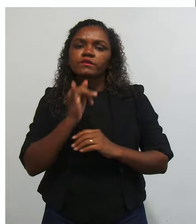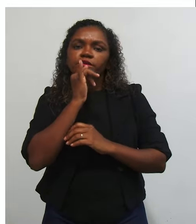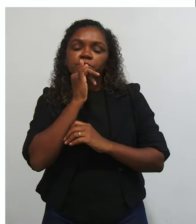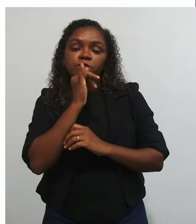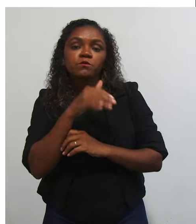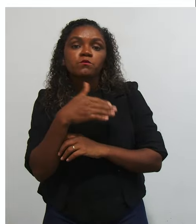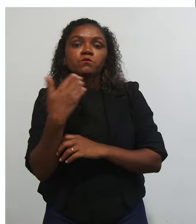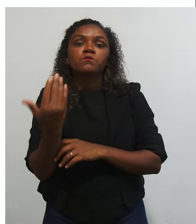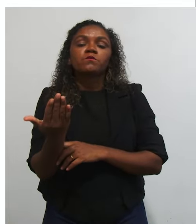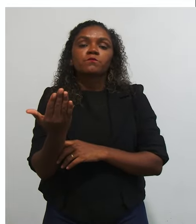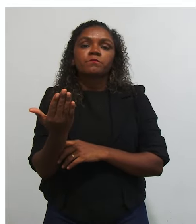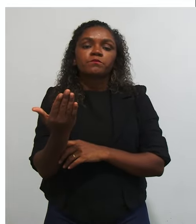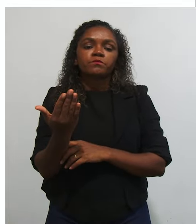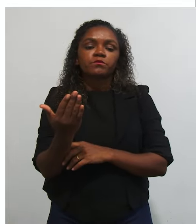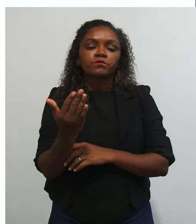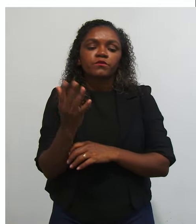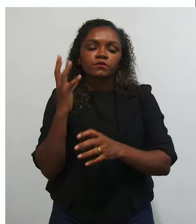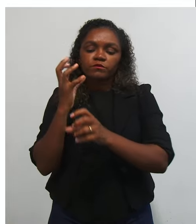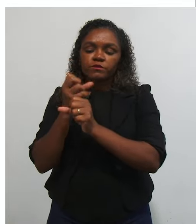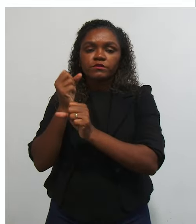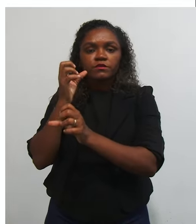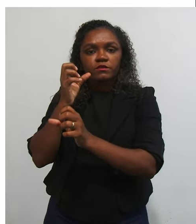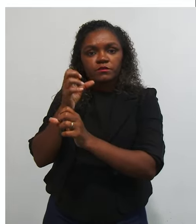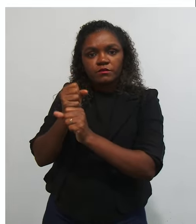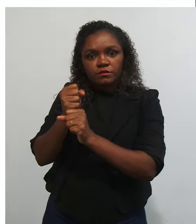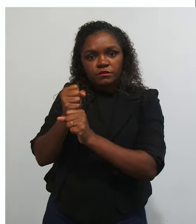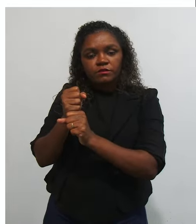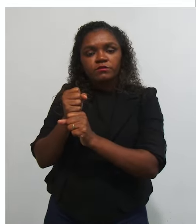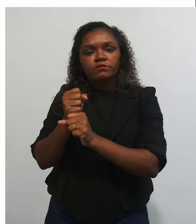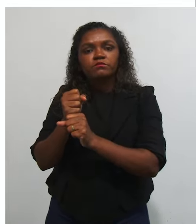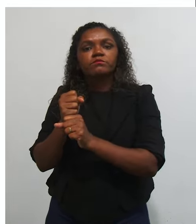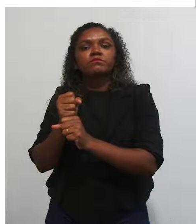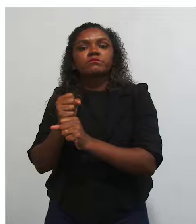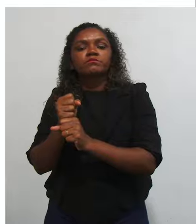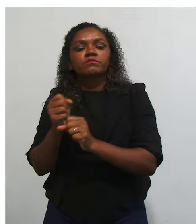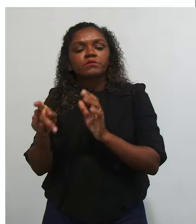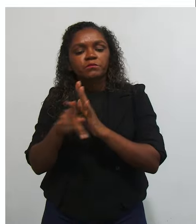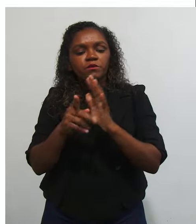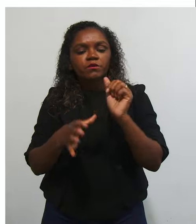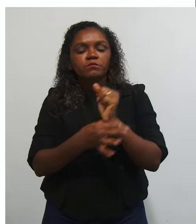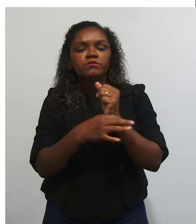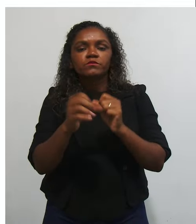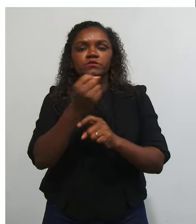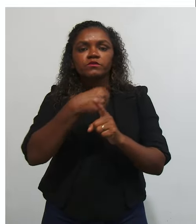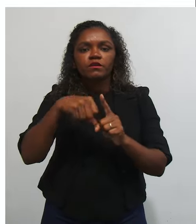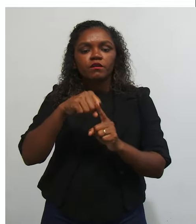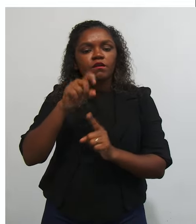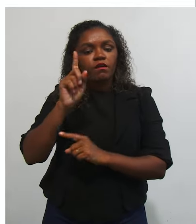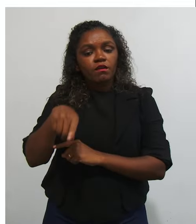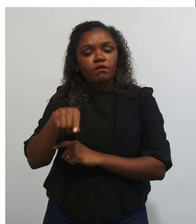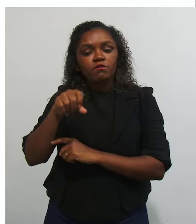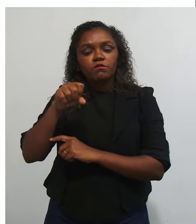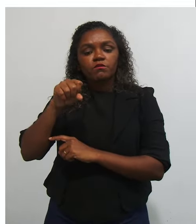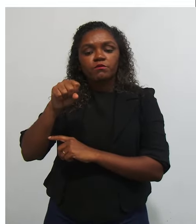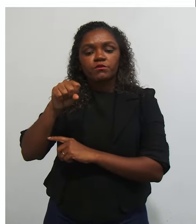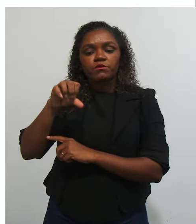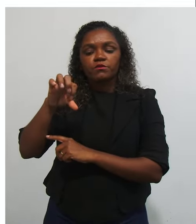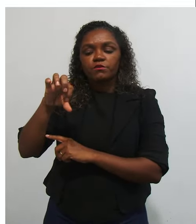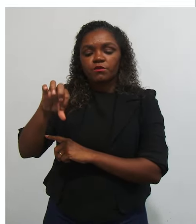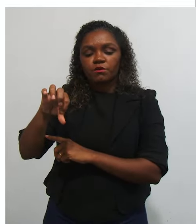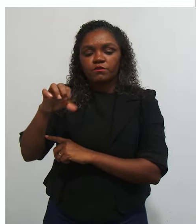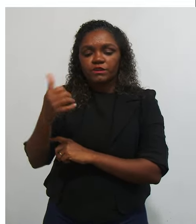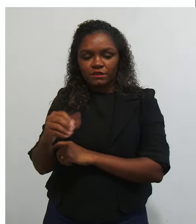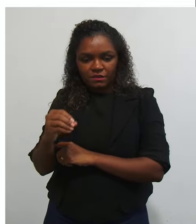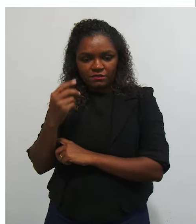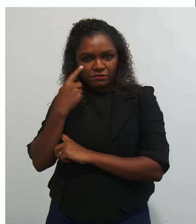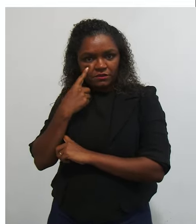qual é o orçamento que é classificado na Seguridade Social, as funções 8, 9 e 10. O restante